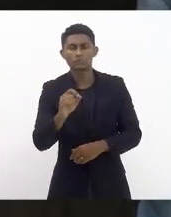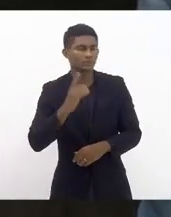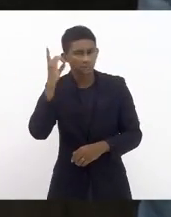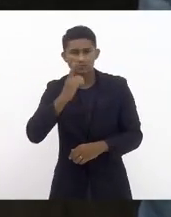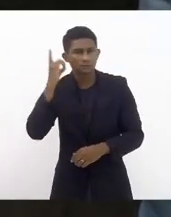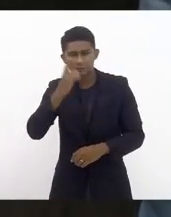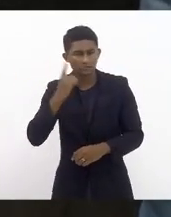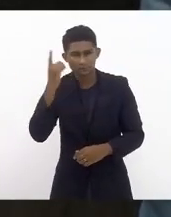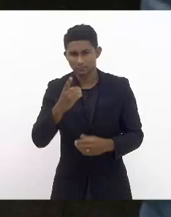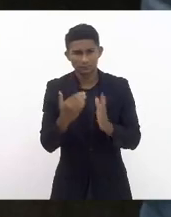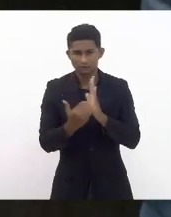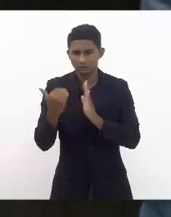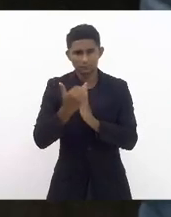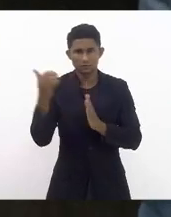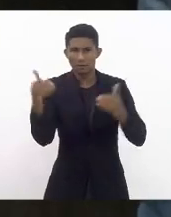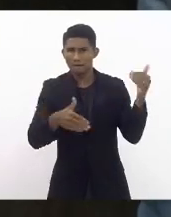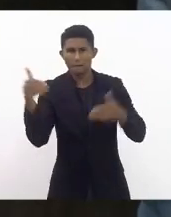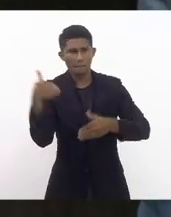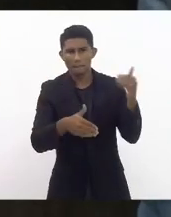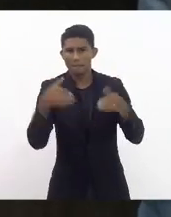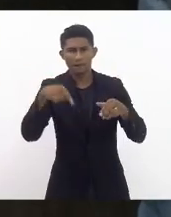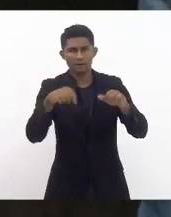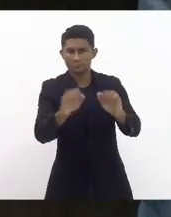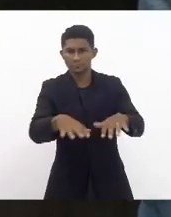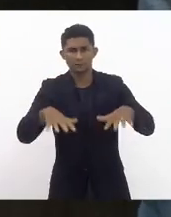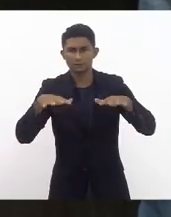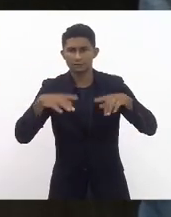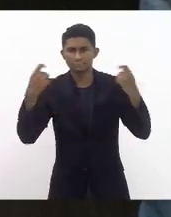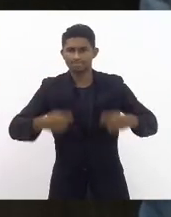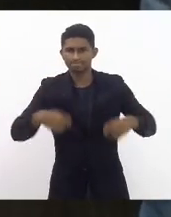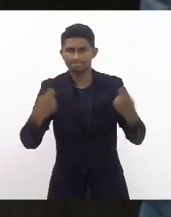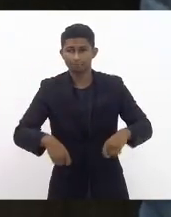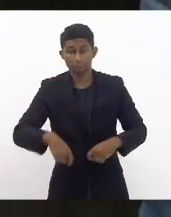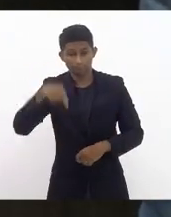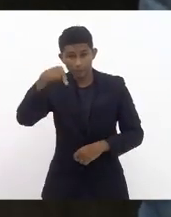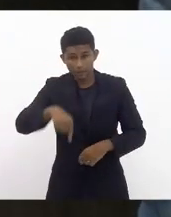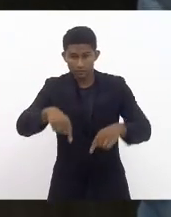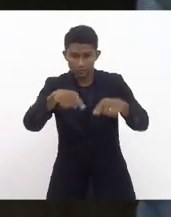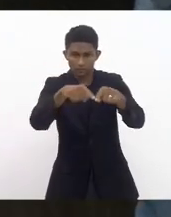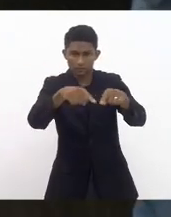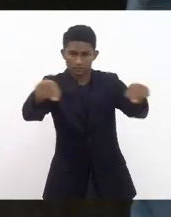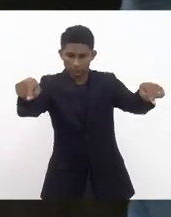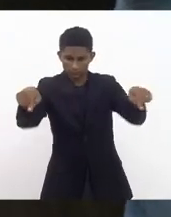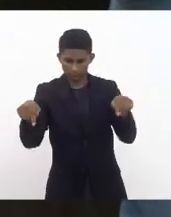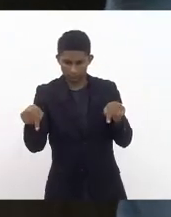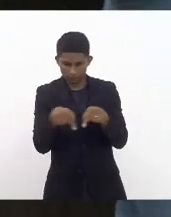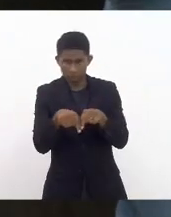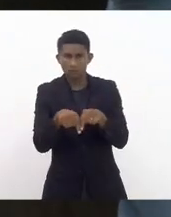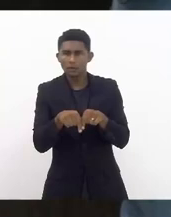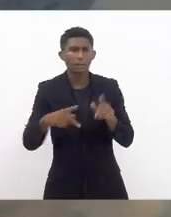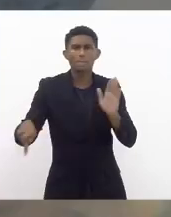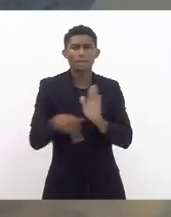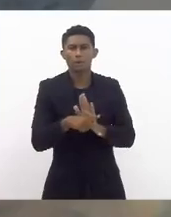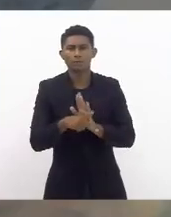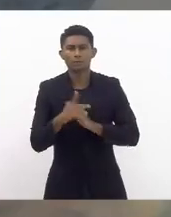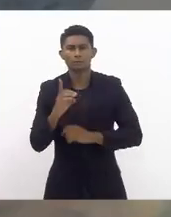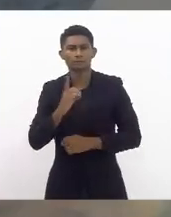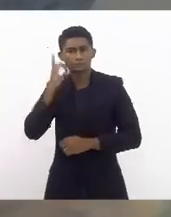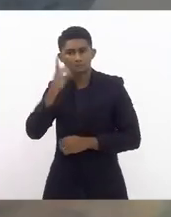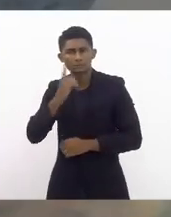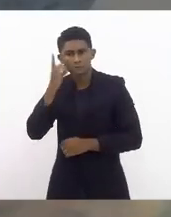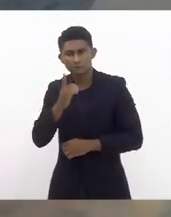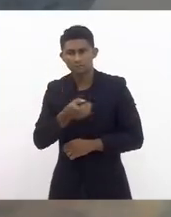Viu, senhor presidente? O plenário, este ambiente aqui, é de parlamentares.